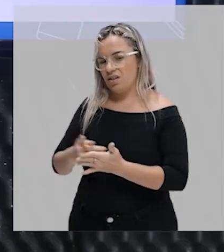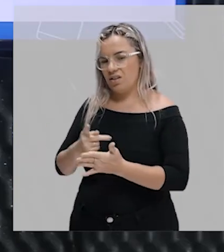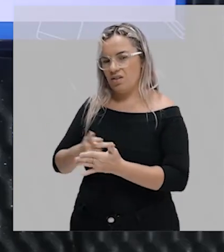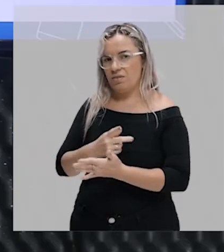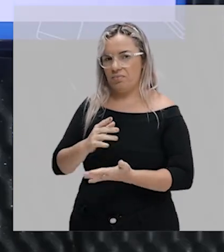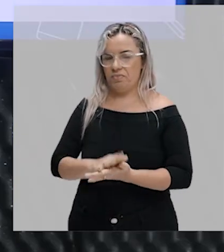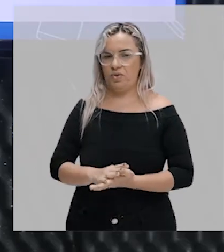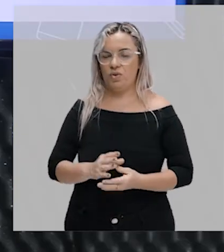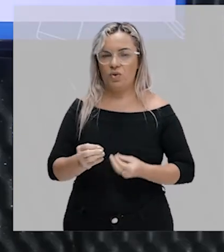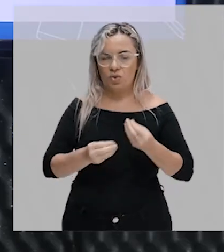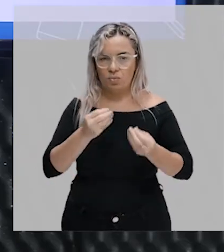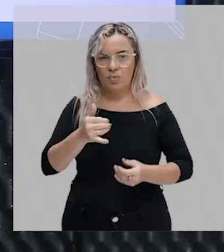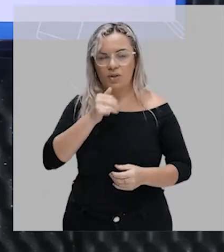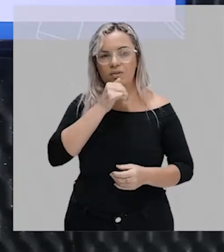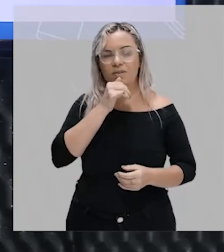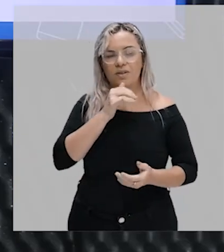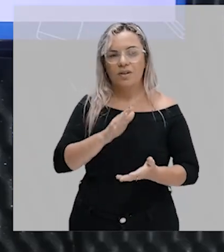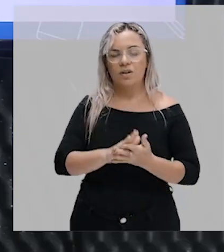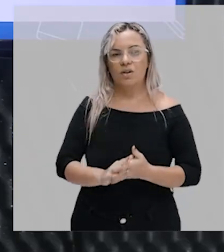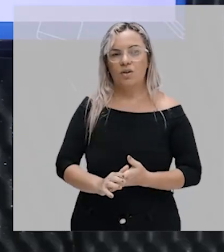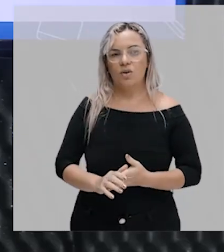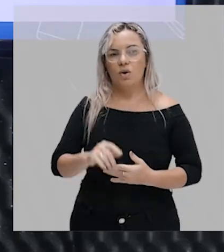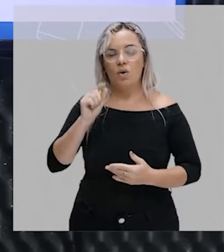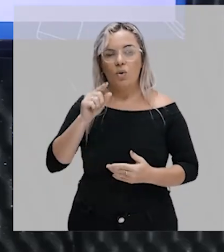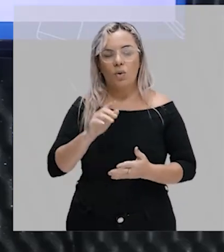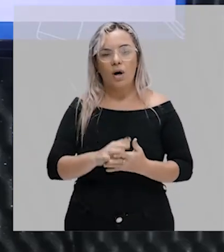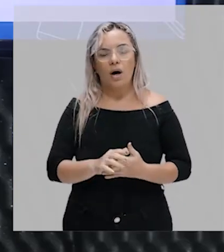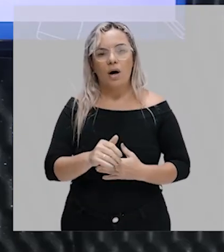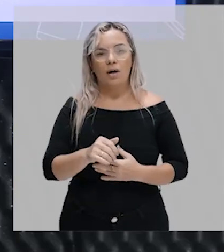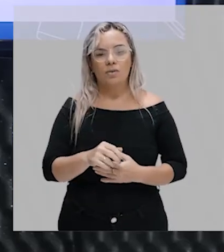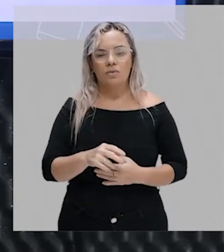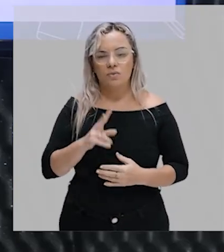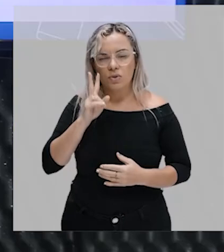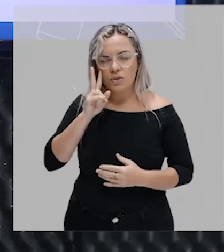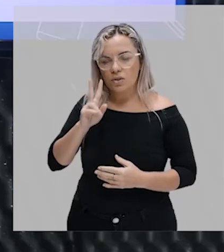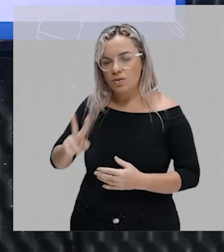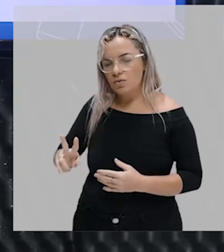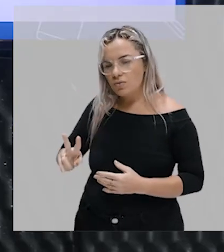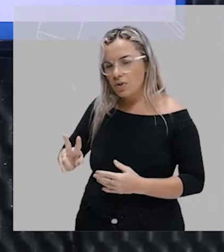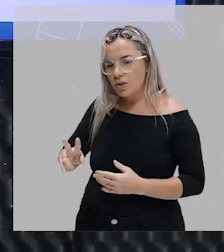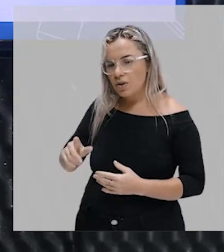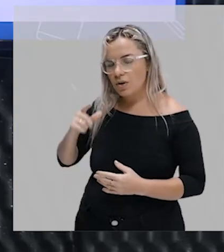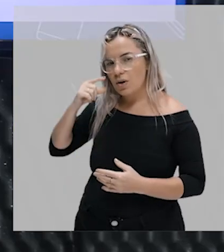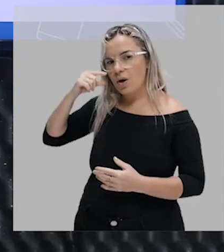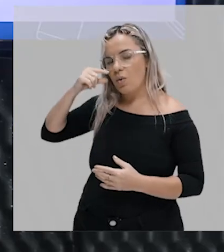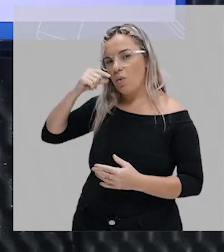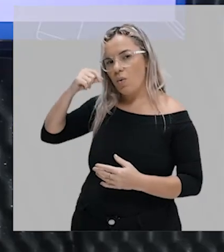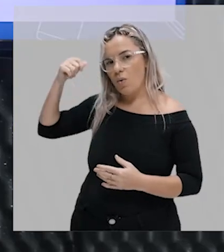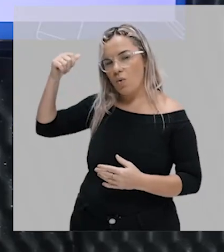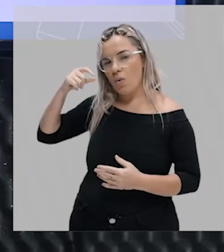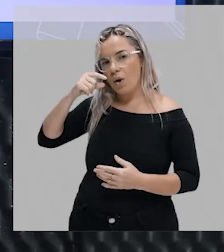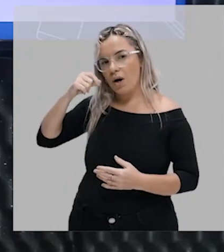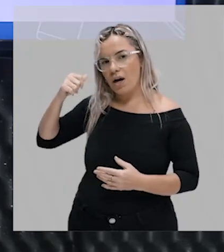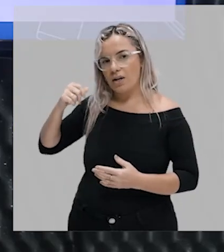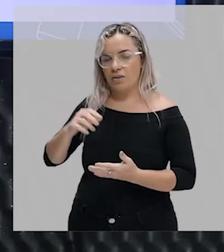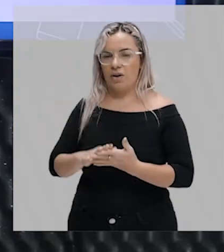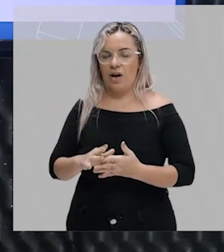é miau. O nome do cachorro é au au. O nome da comida sei